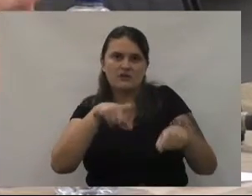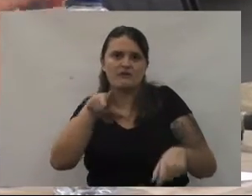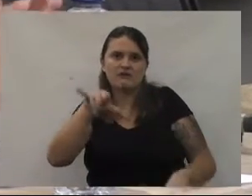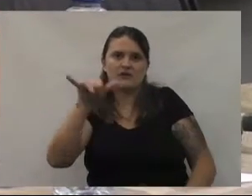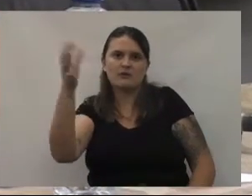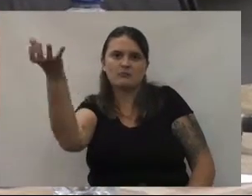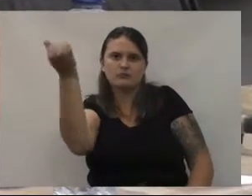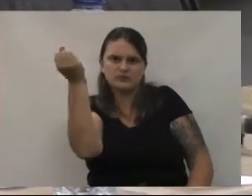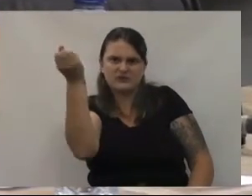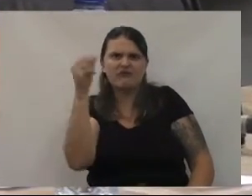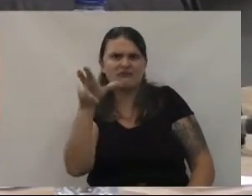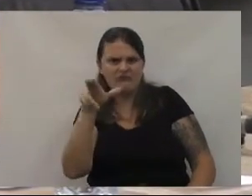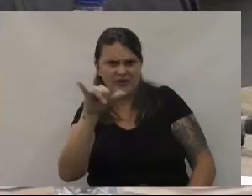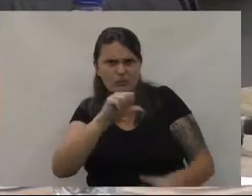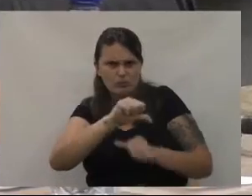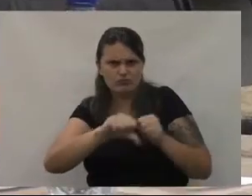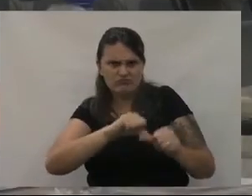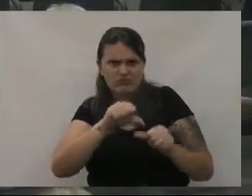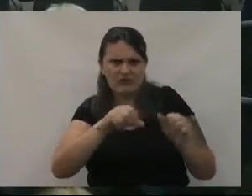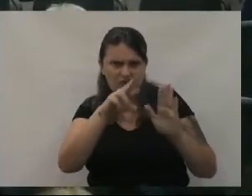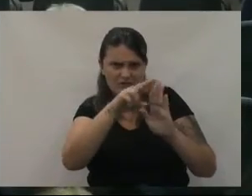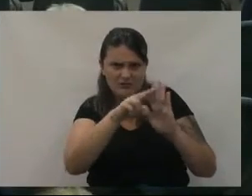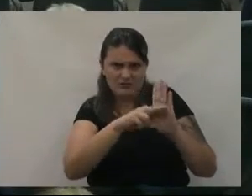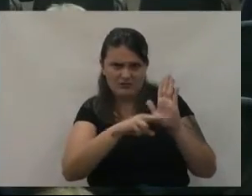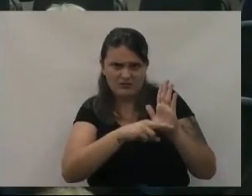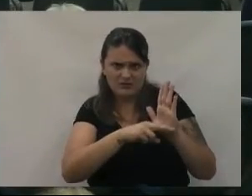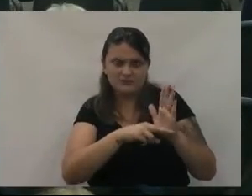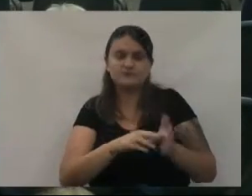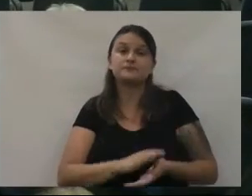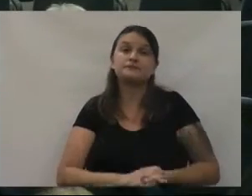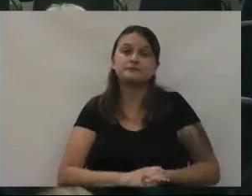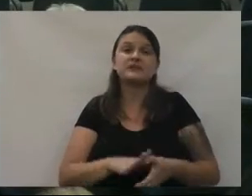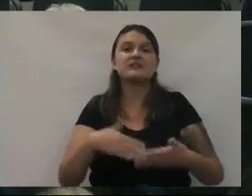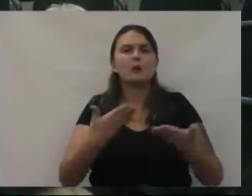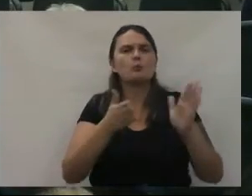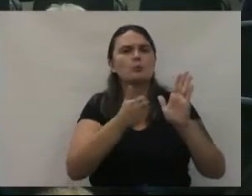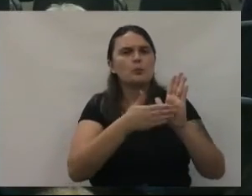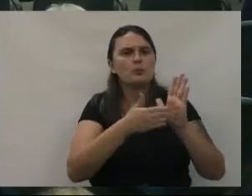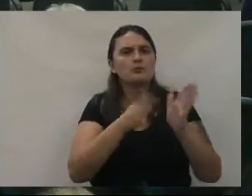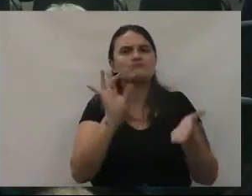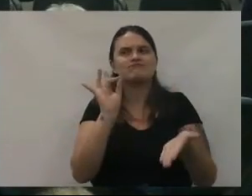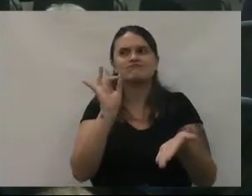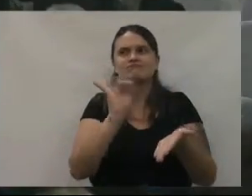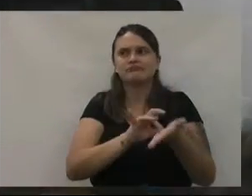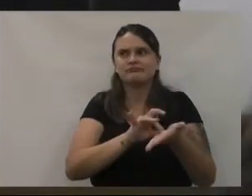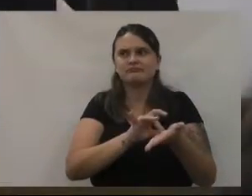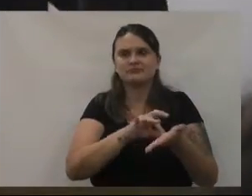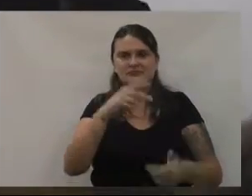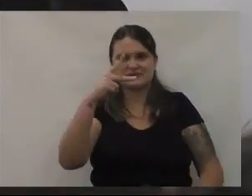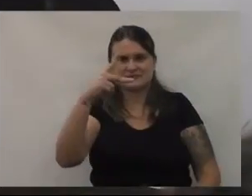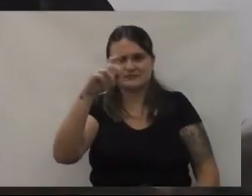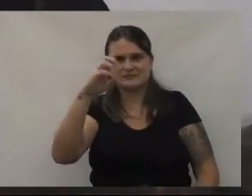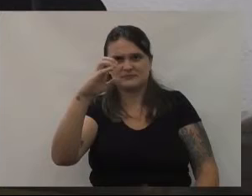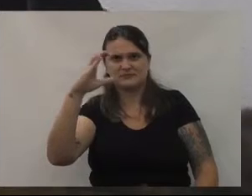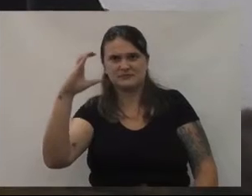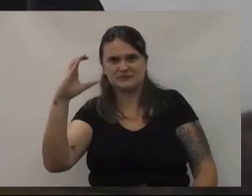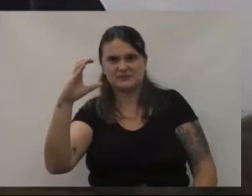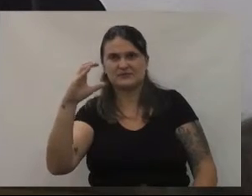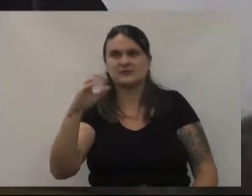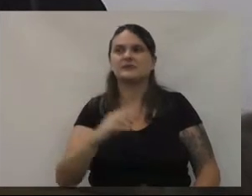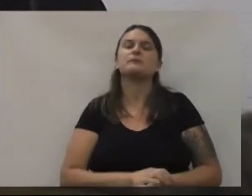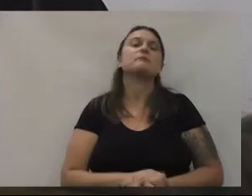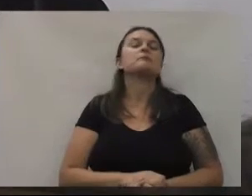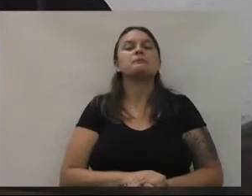aposenta. Você vai mudar esse regime? Na proposta original, na PEC 06,